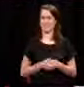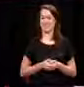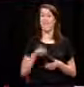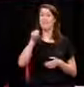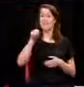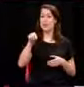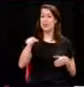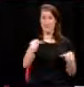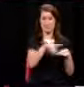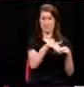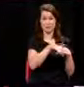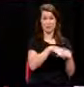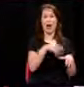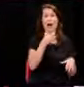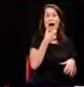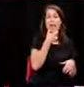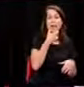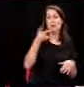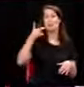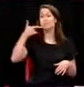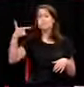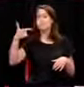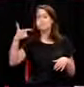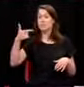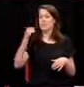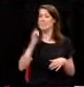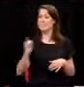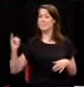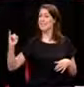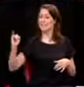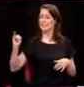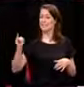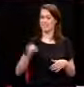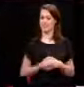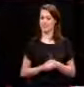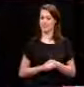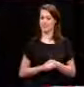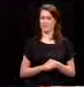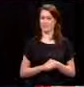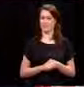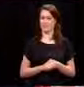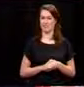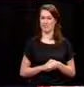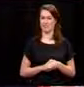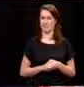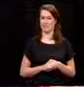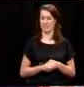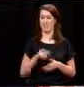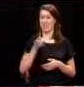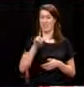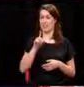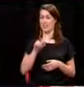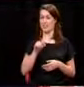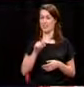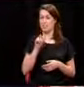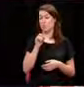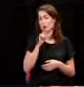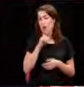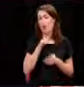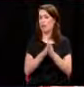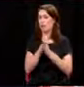o próprio Servin, esta ferramenta que certamente conhece e que aqui vai ser disponibilizada também para se fazer